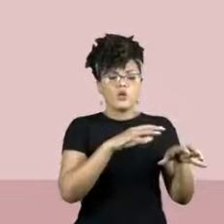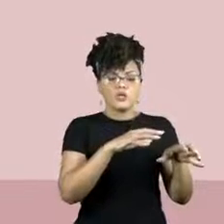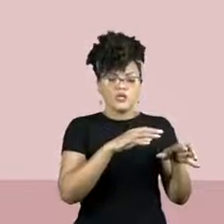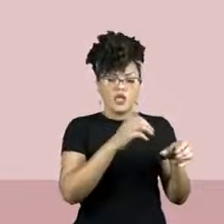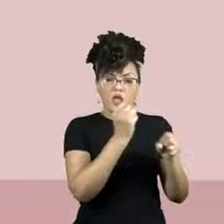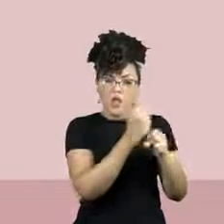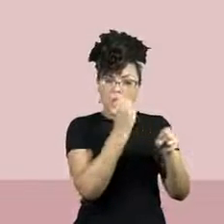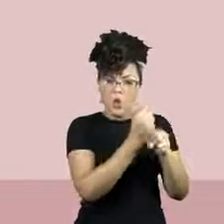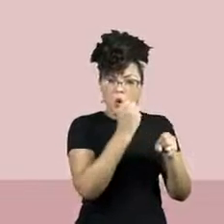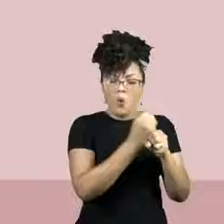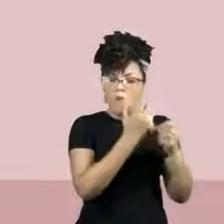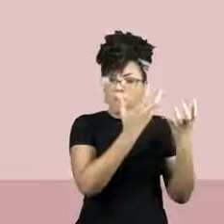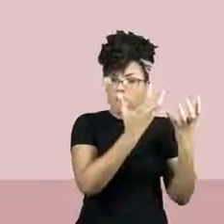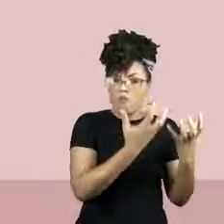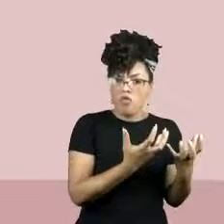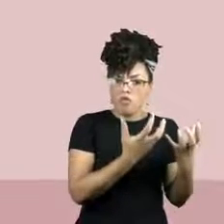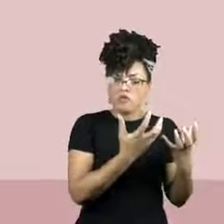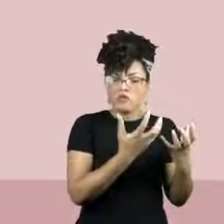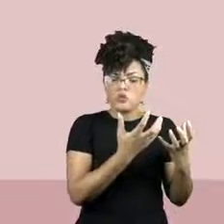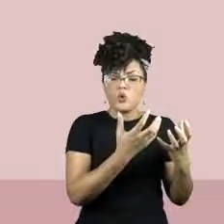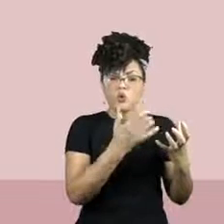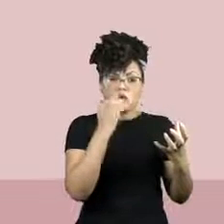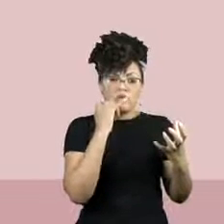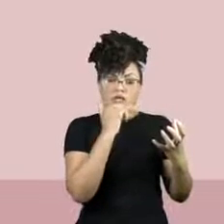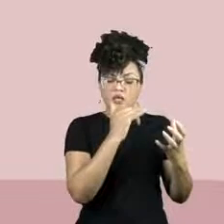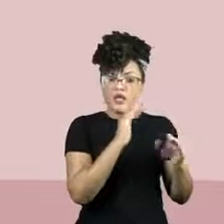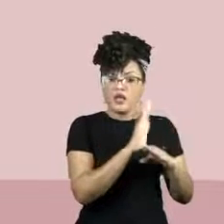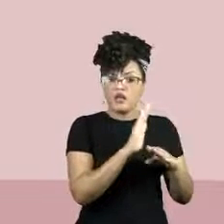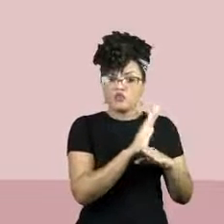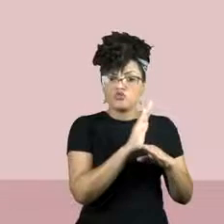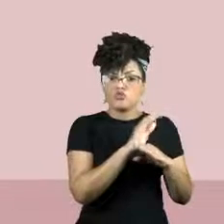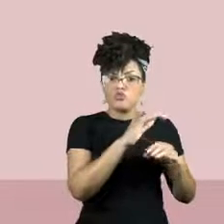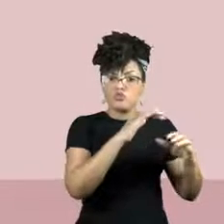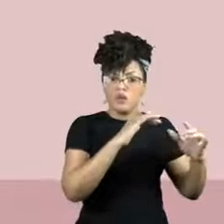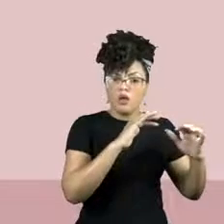seja, a tendência a se instabilizar no seu terreno, né,